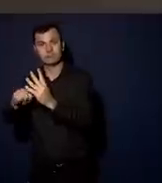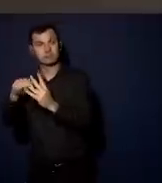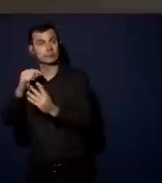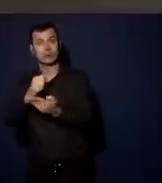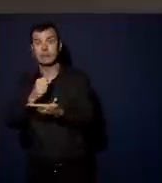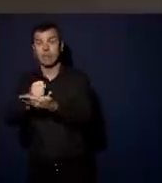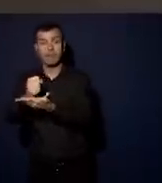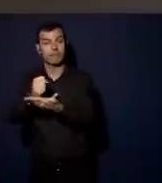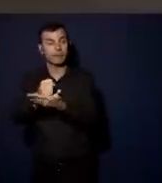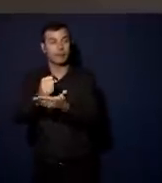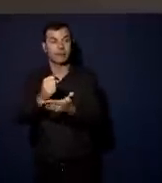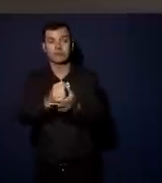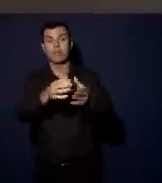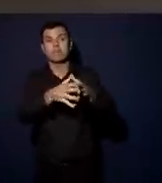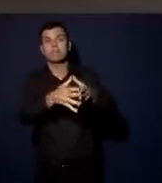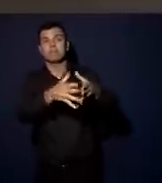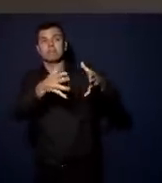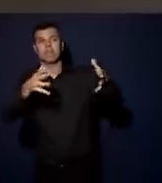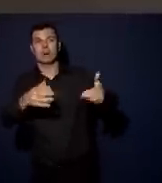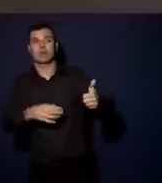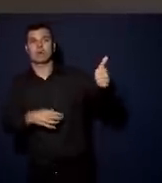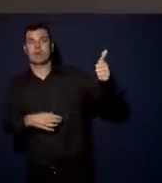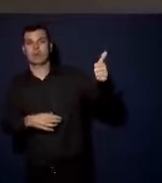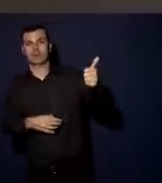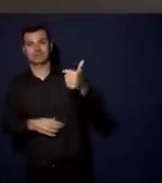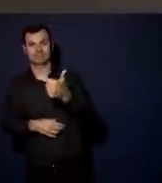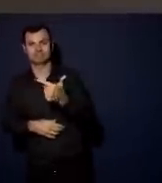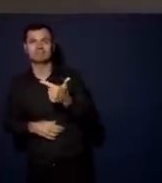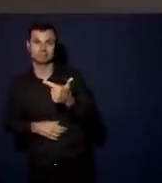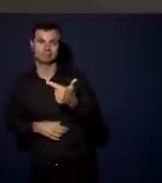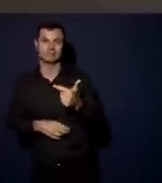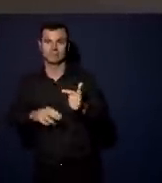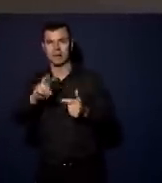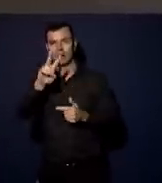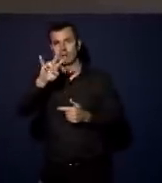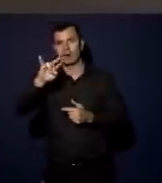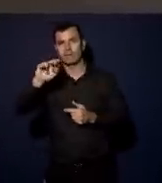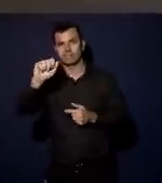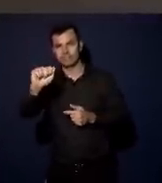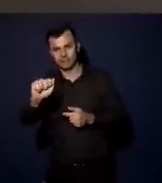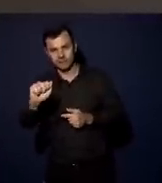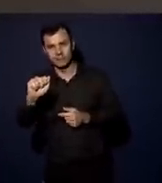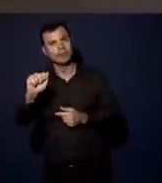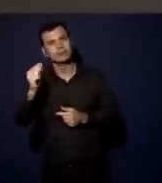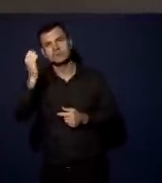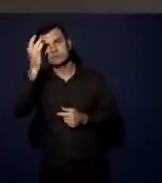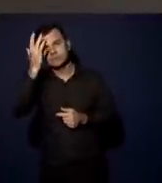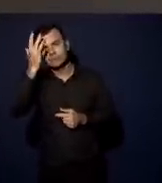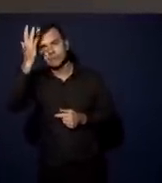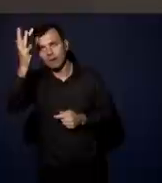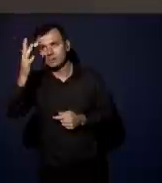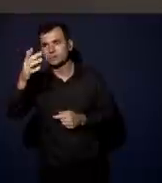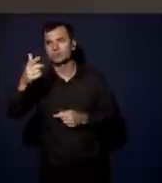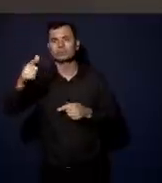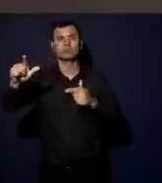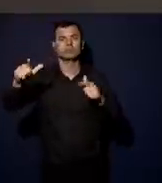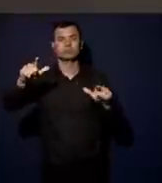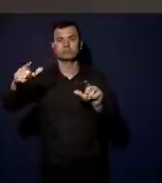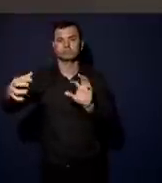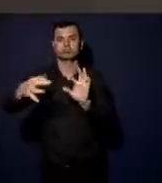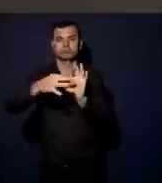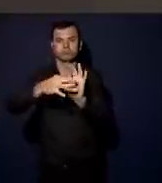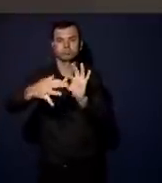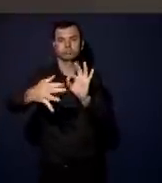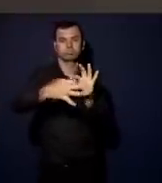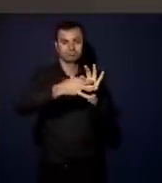dentro da Via o que a gente preparou havia para estar plugado então havia ela hoje muito facilmente conectável ao que a gente põe